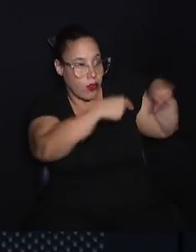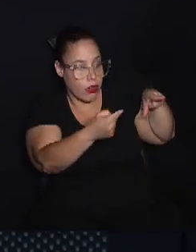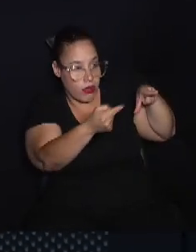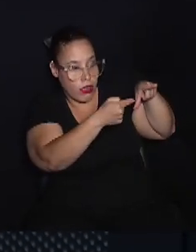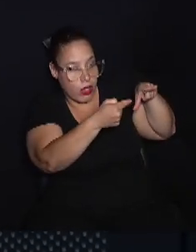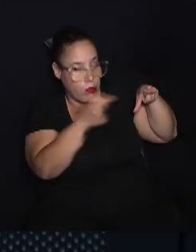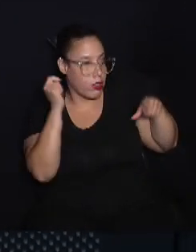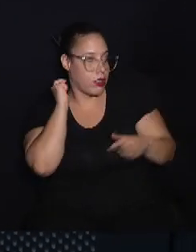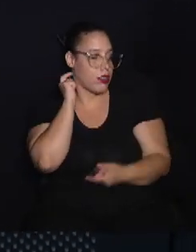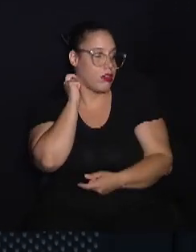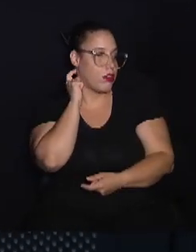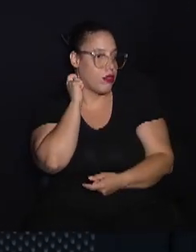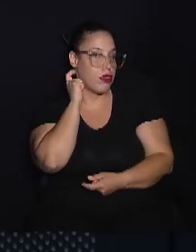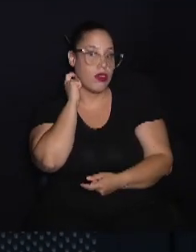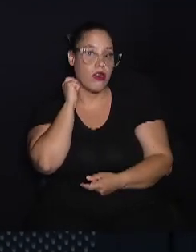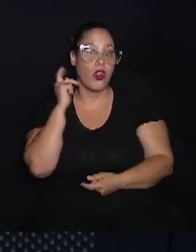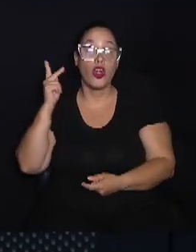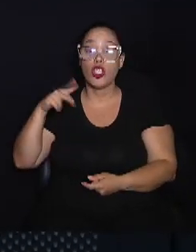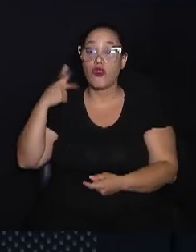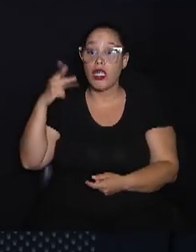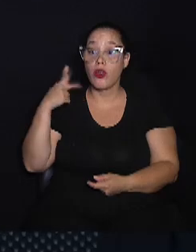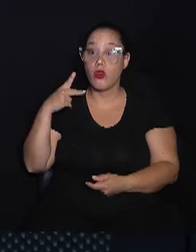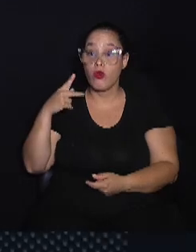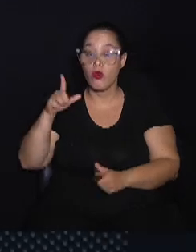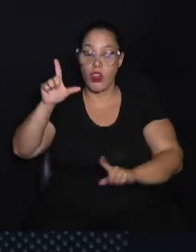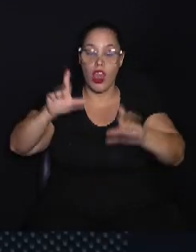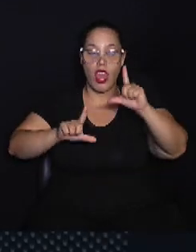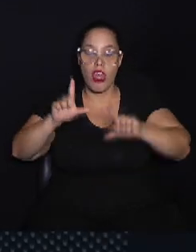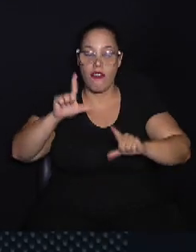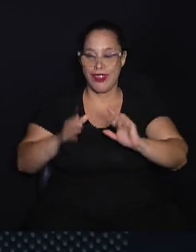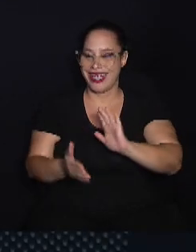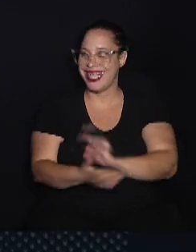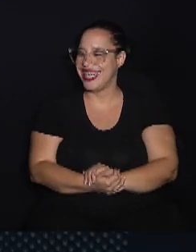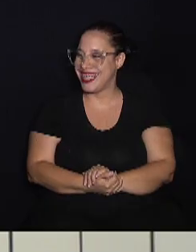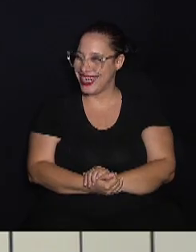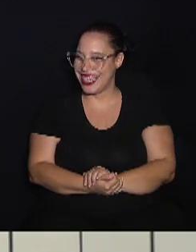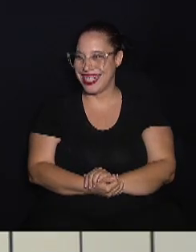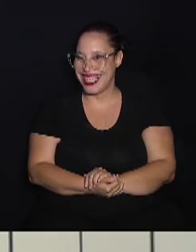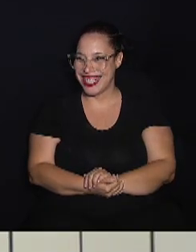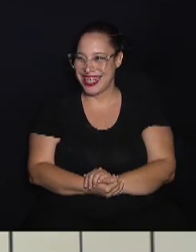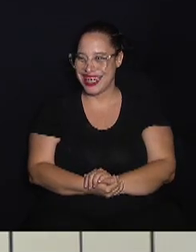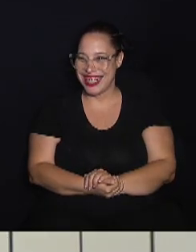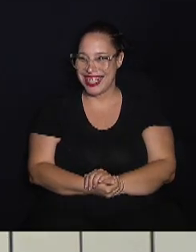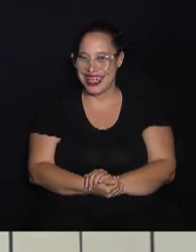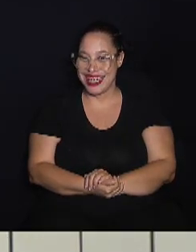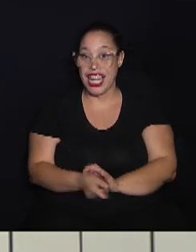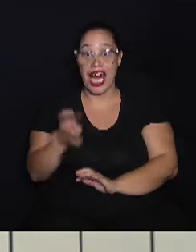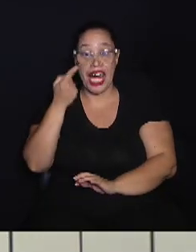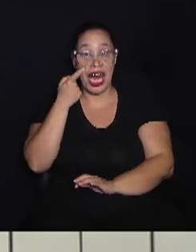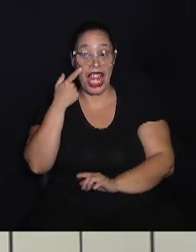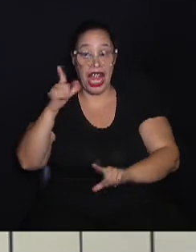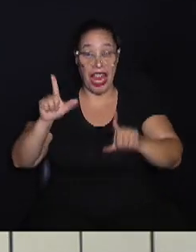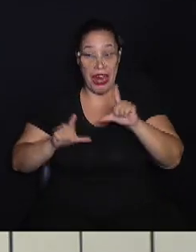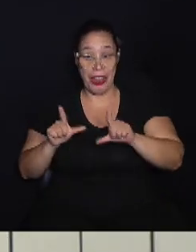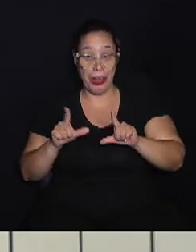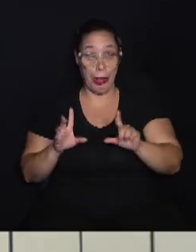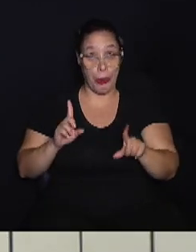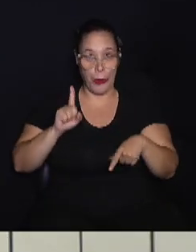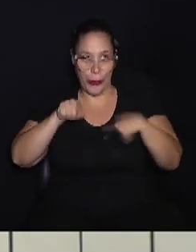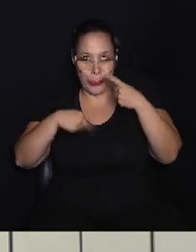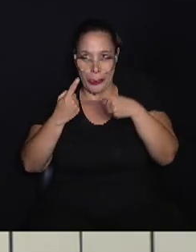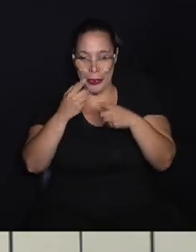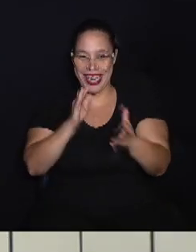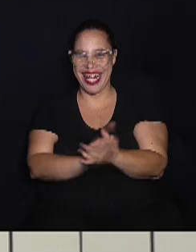ali vador e da televisão olha só a televisão fazendo sucesso